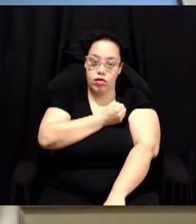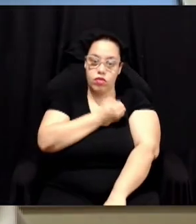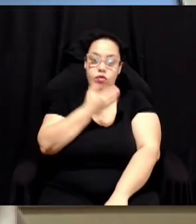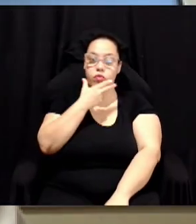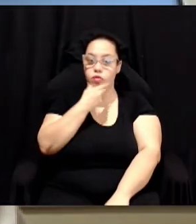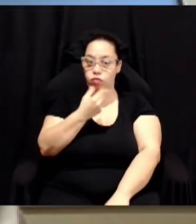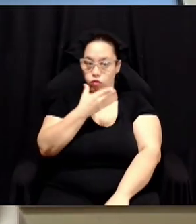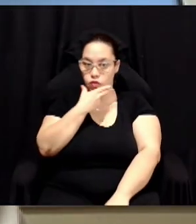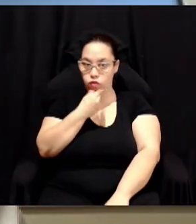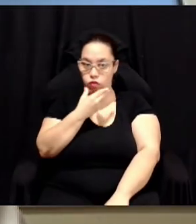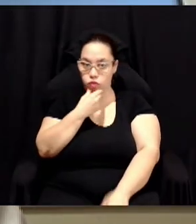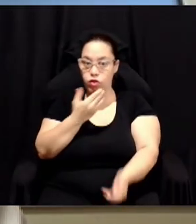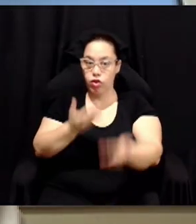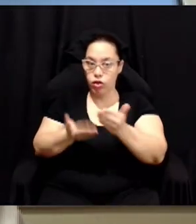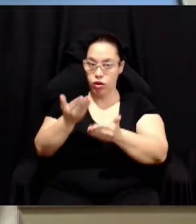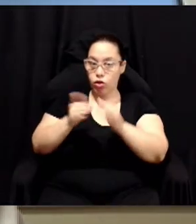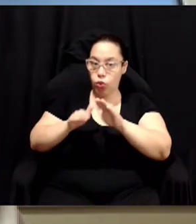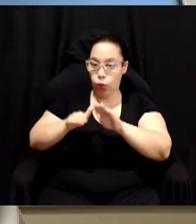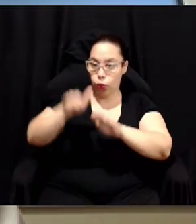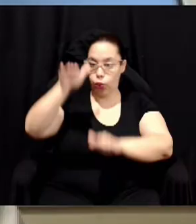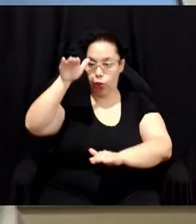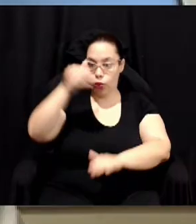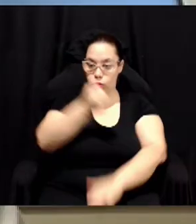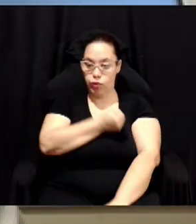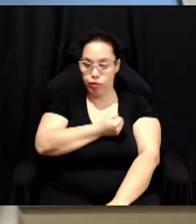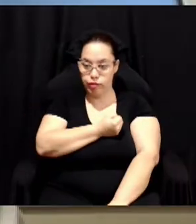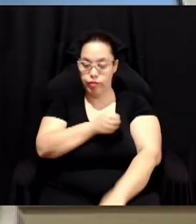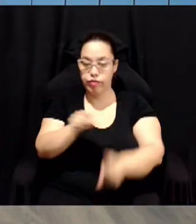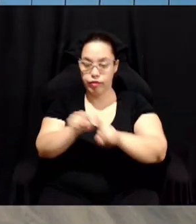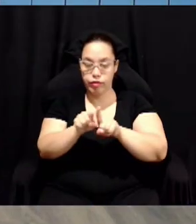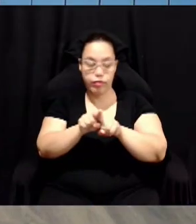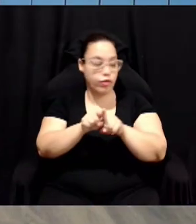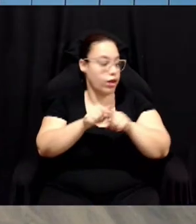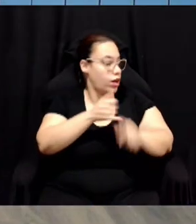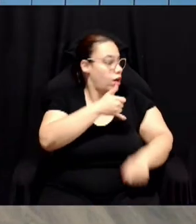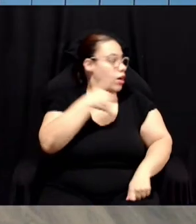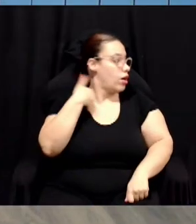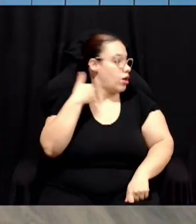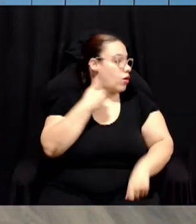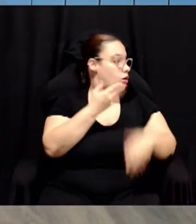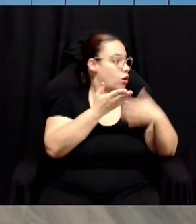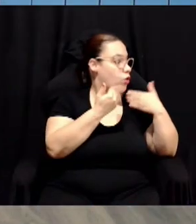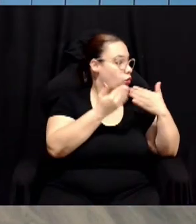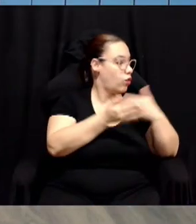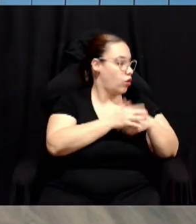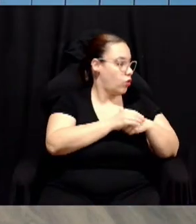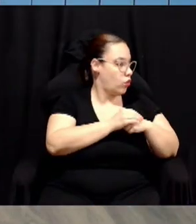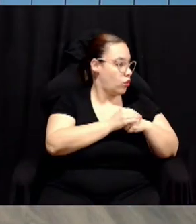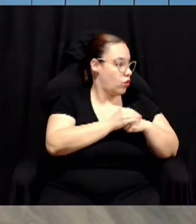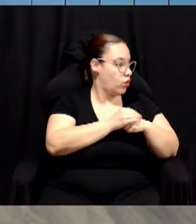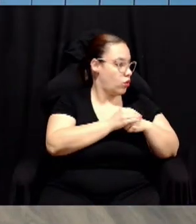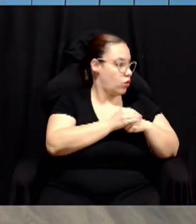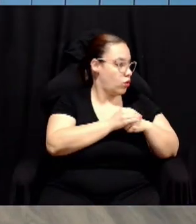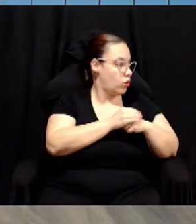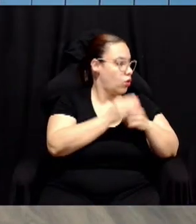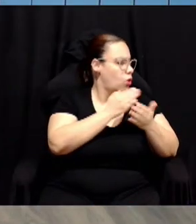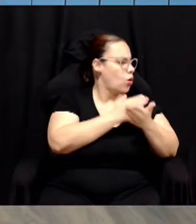proporcional tem crescido bastante também. Essa faixa etária que o senhor comentou, né? Seria a partir de qual